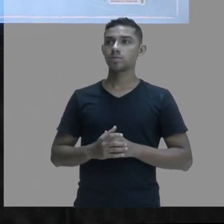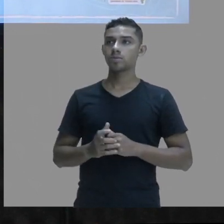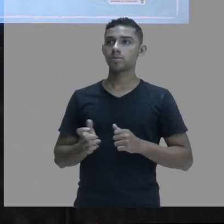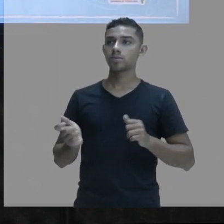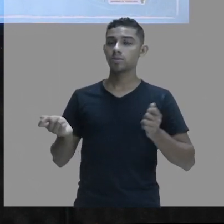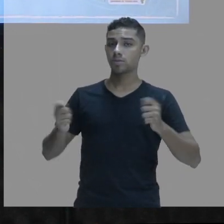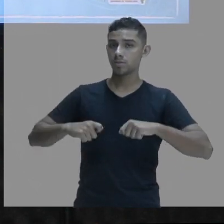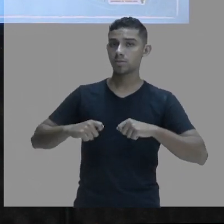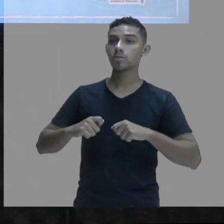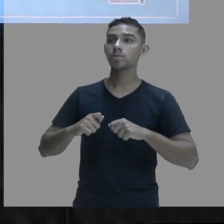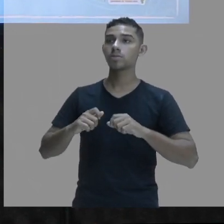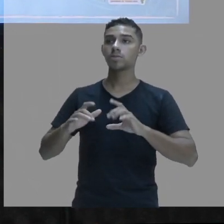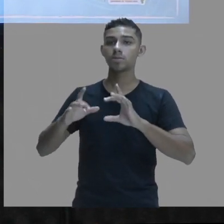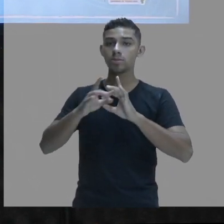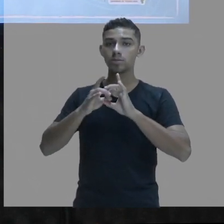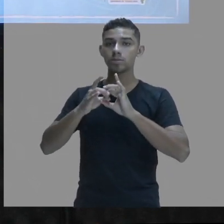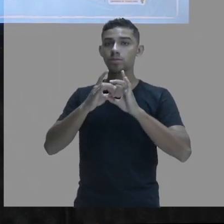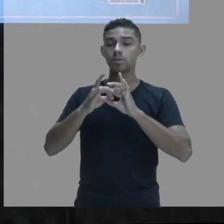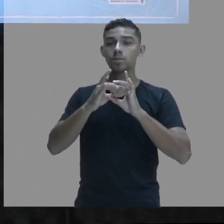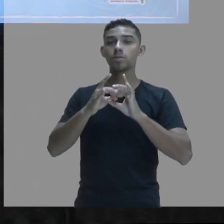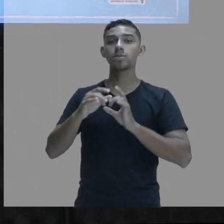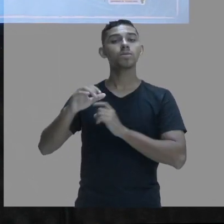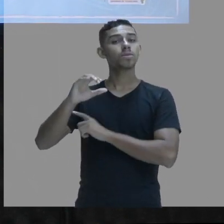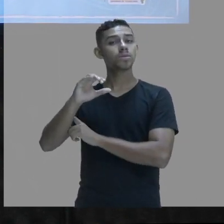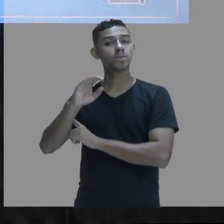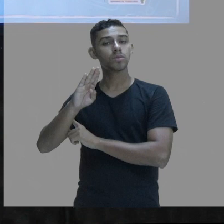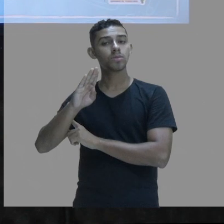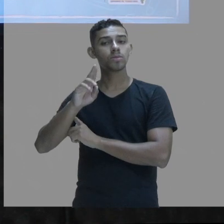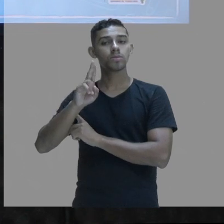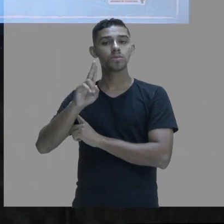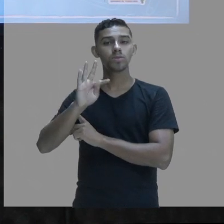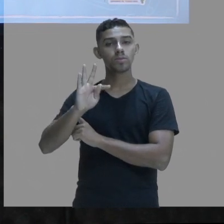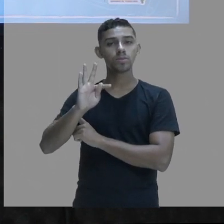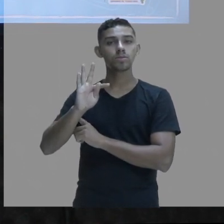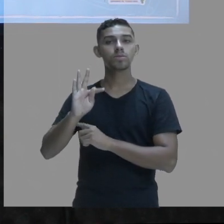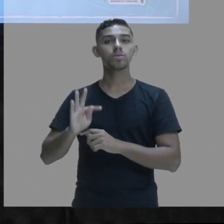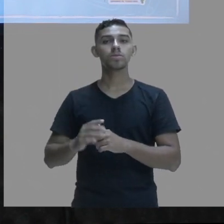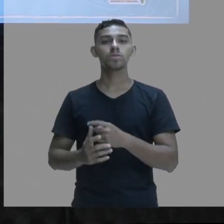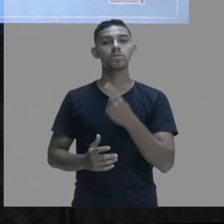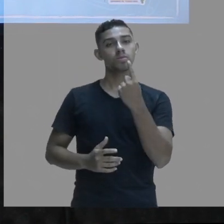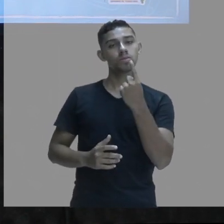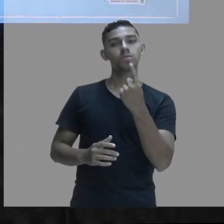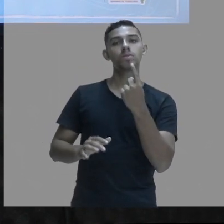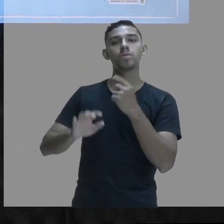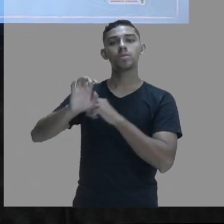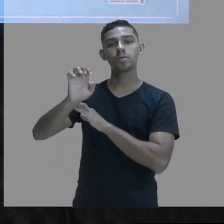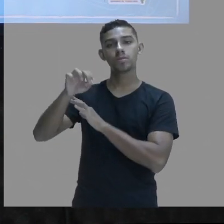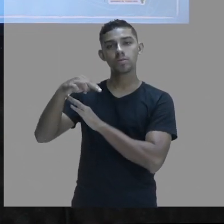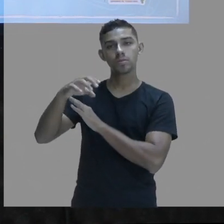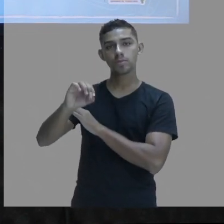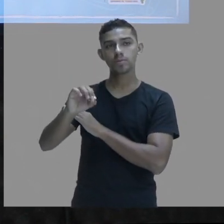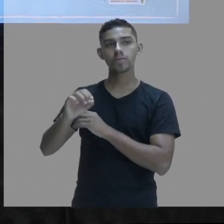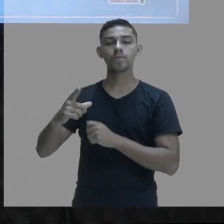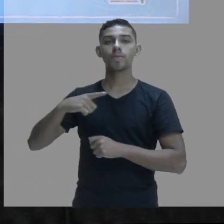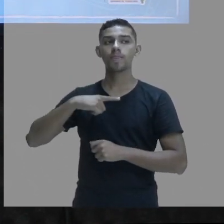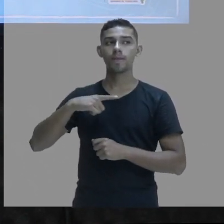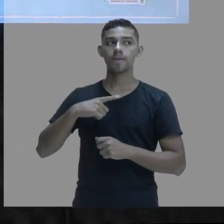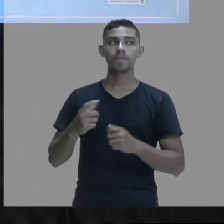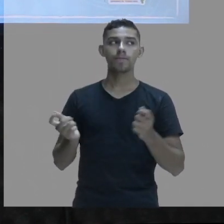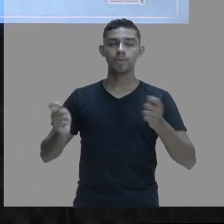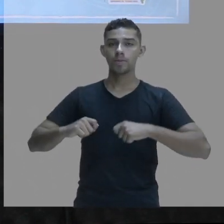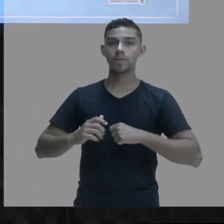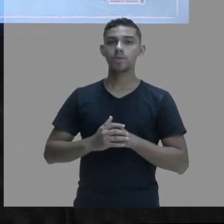1, mais a terminação eno. But, 1, eno. O prefixo, a